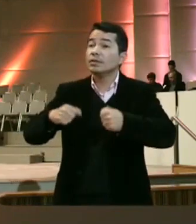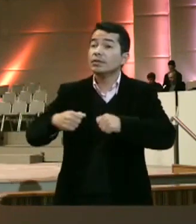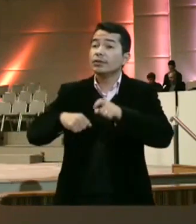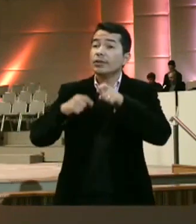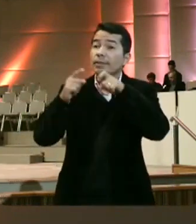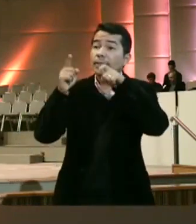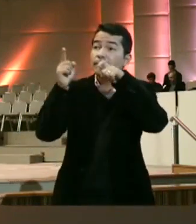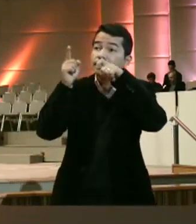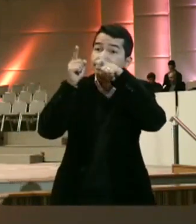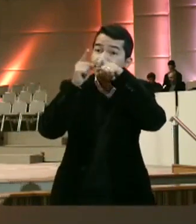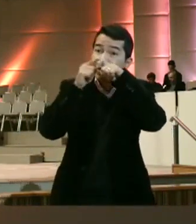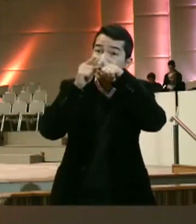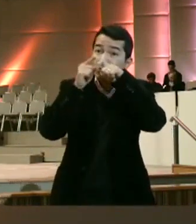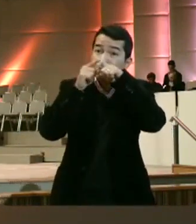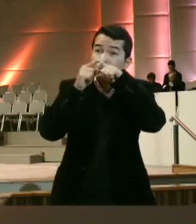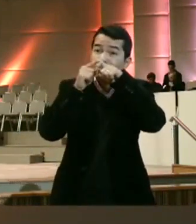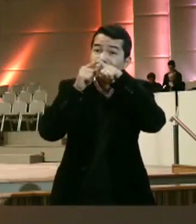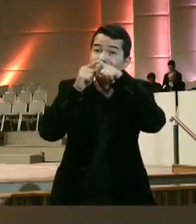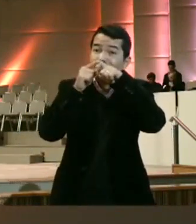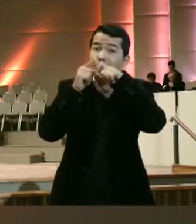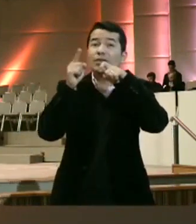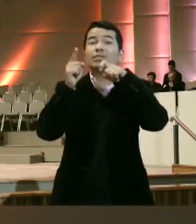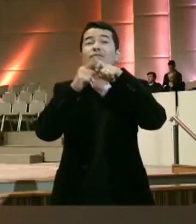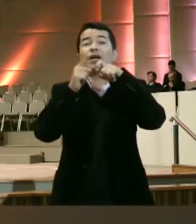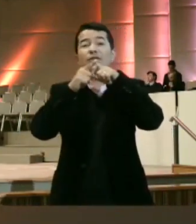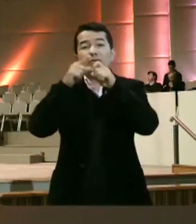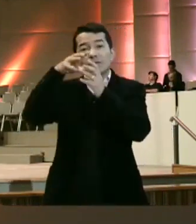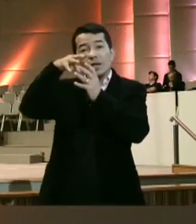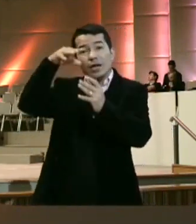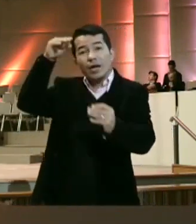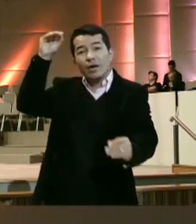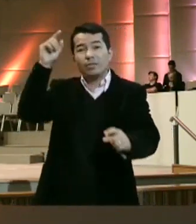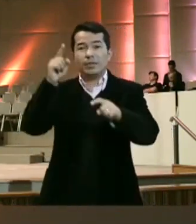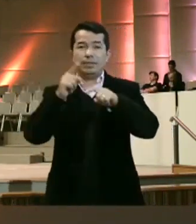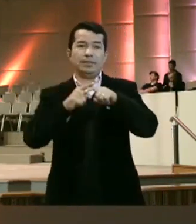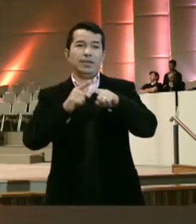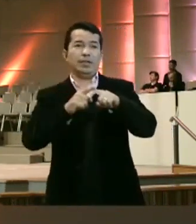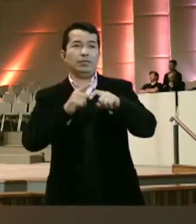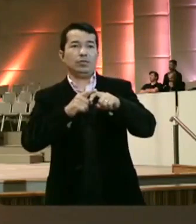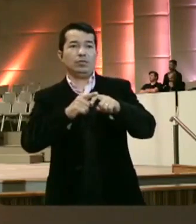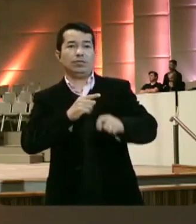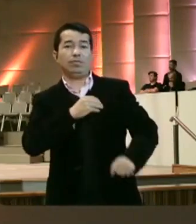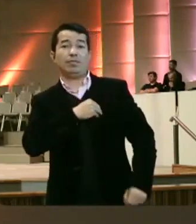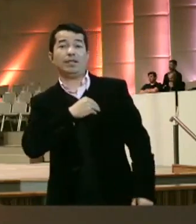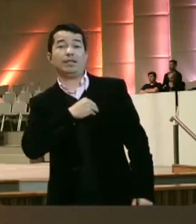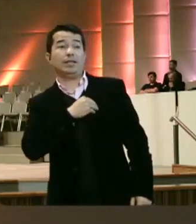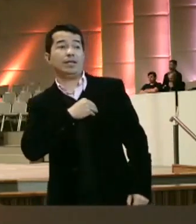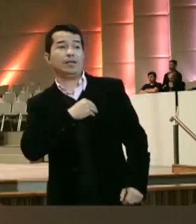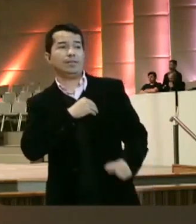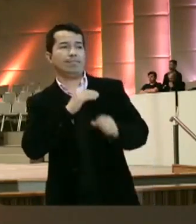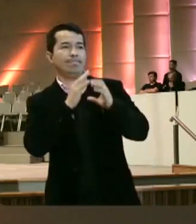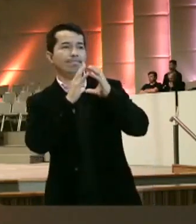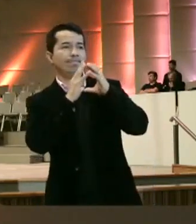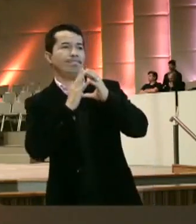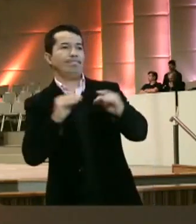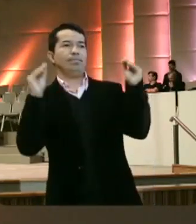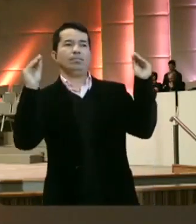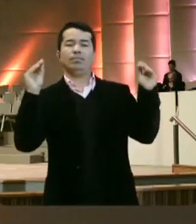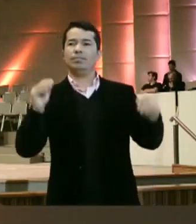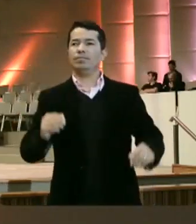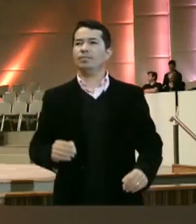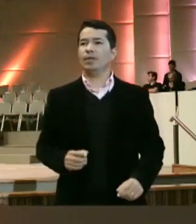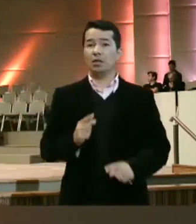Sou eu. E é você. Porque se você não deixar Jesus